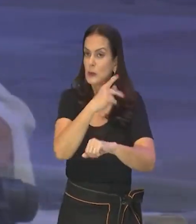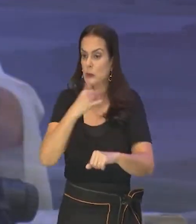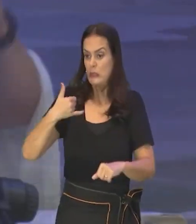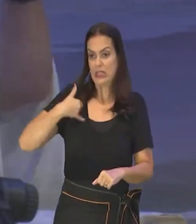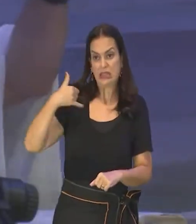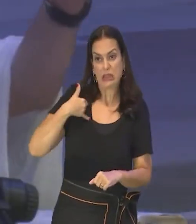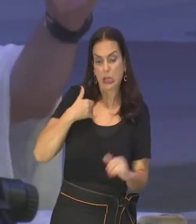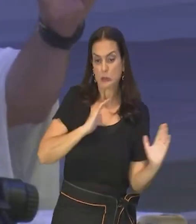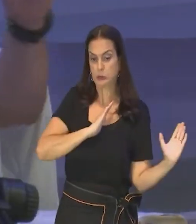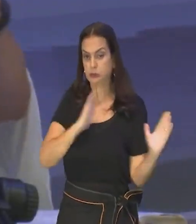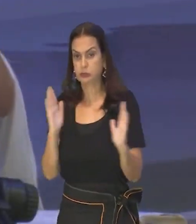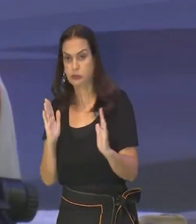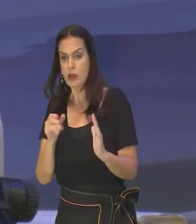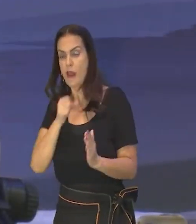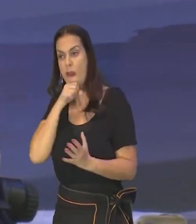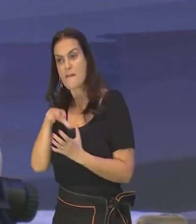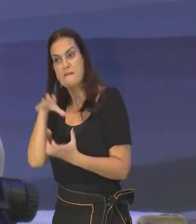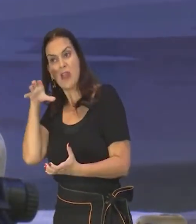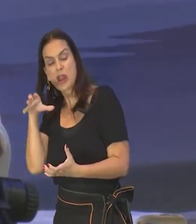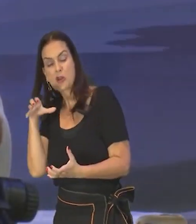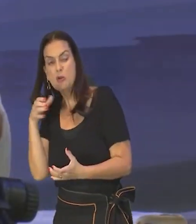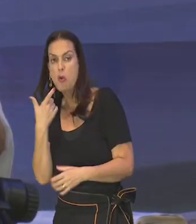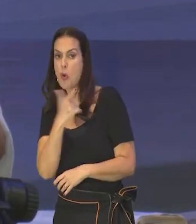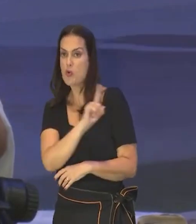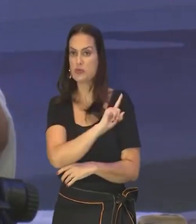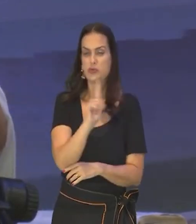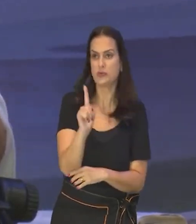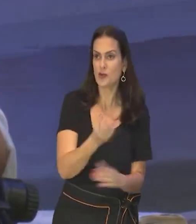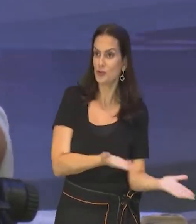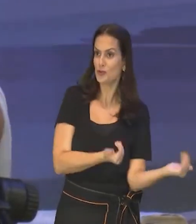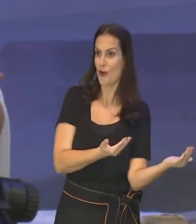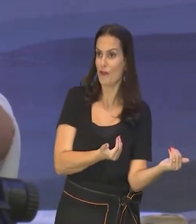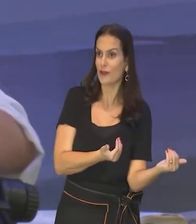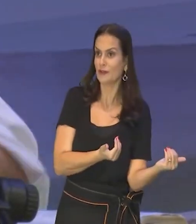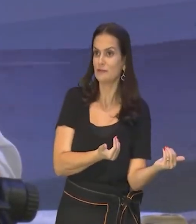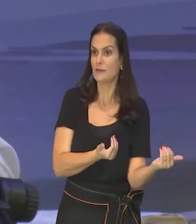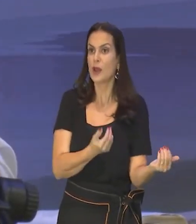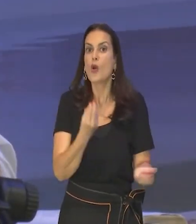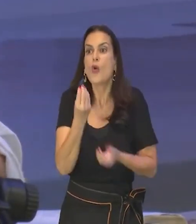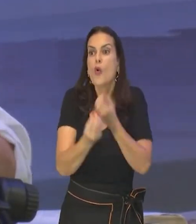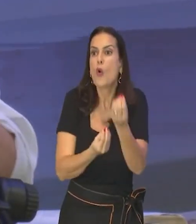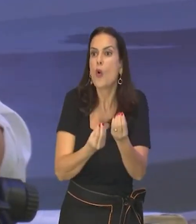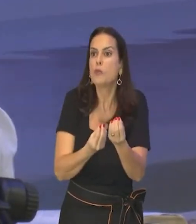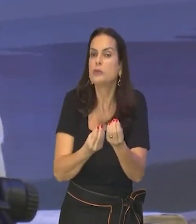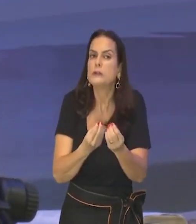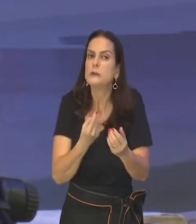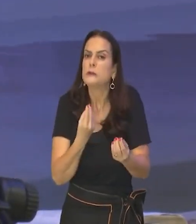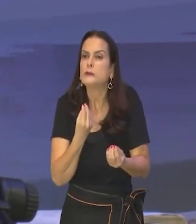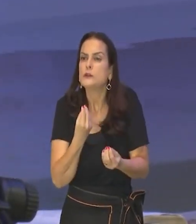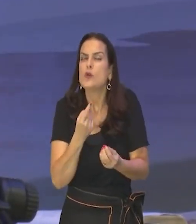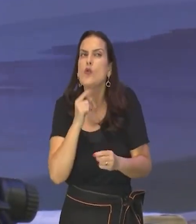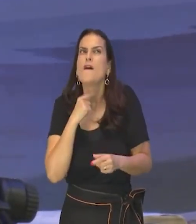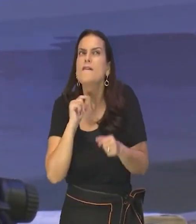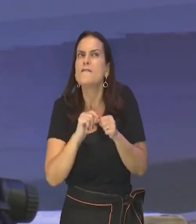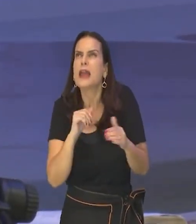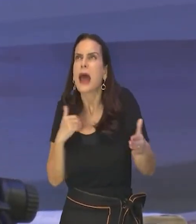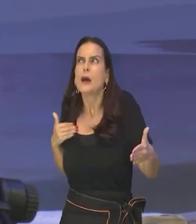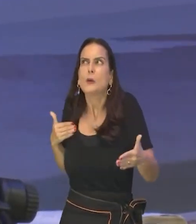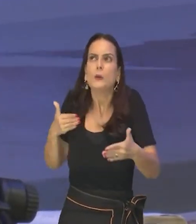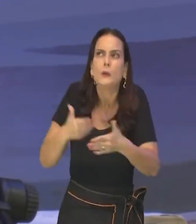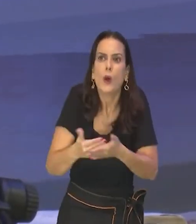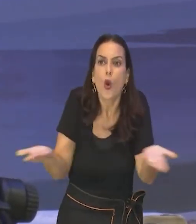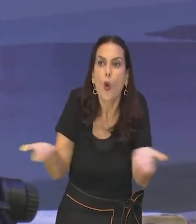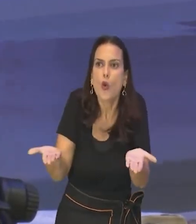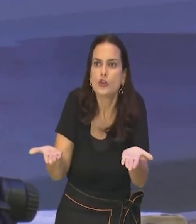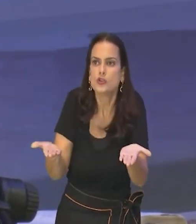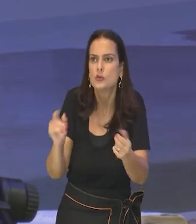idade, alguns mais velhos, outros nem tanto. Qual é o movimento de Deus na sua vida? O que você tem feito até hoje?